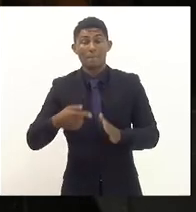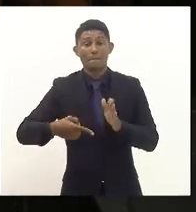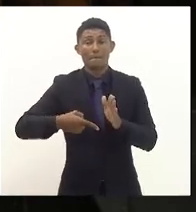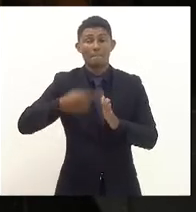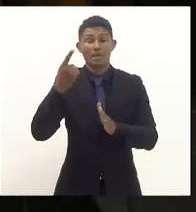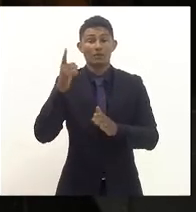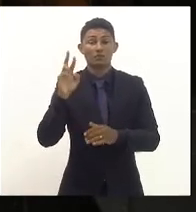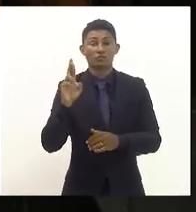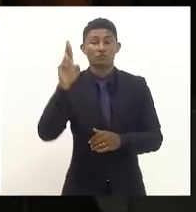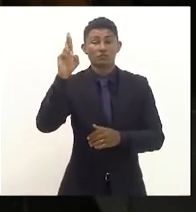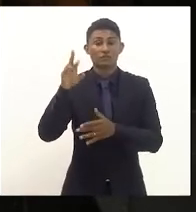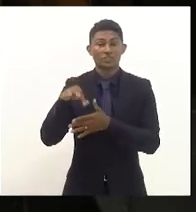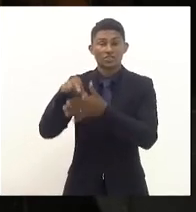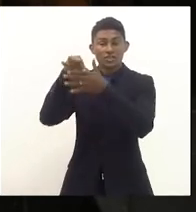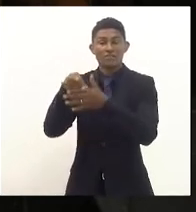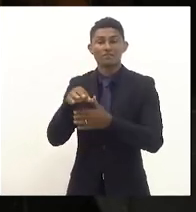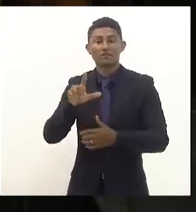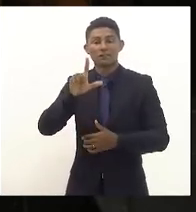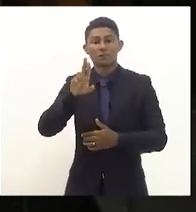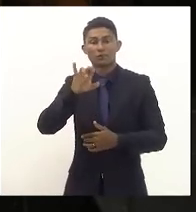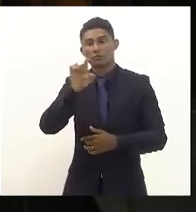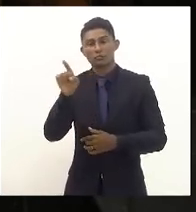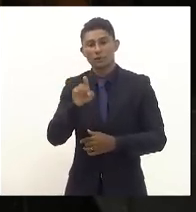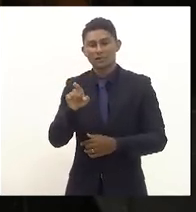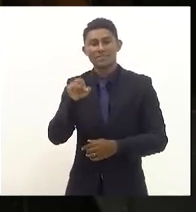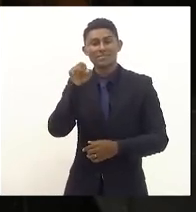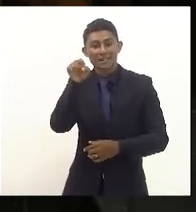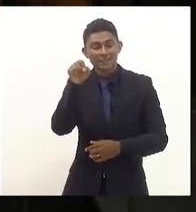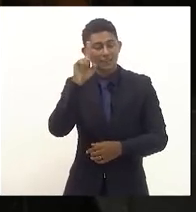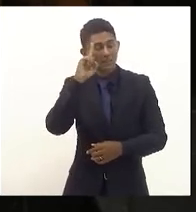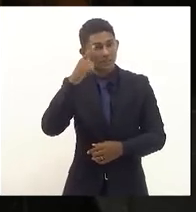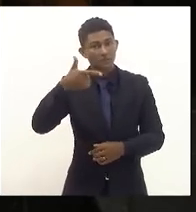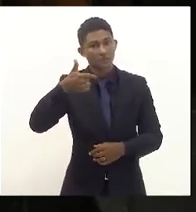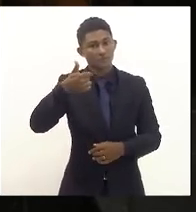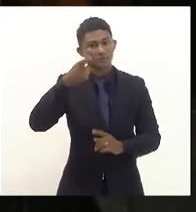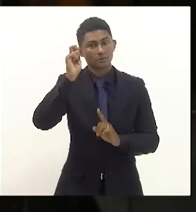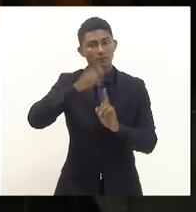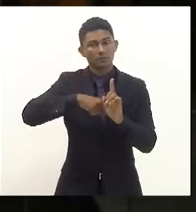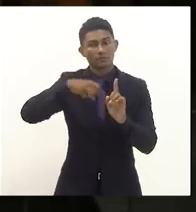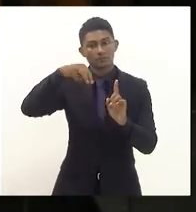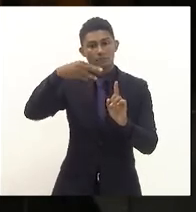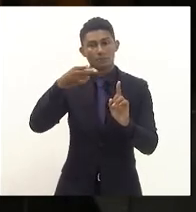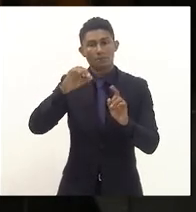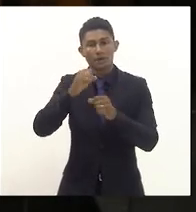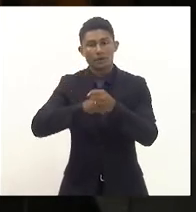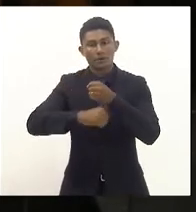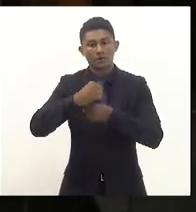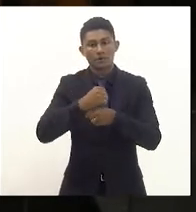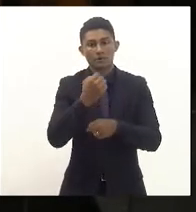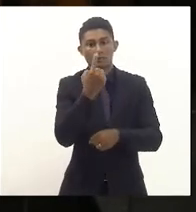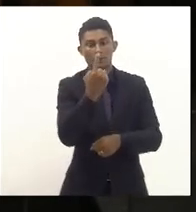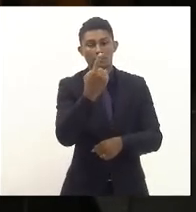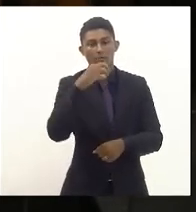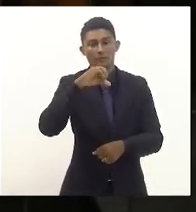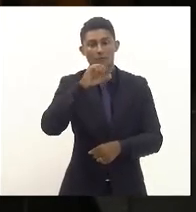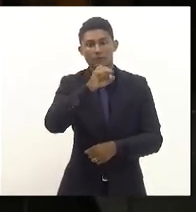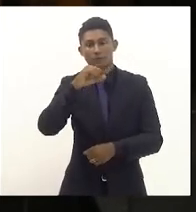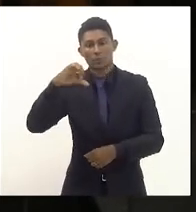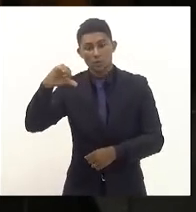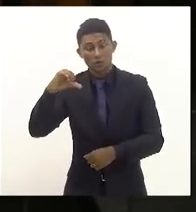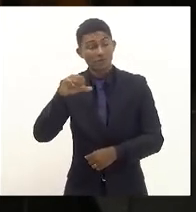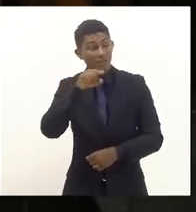Senhor me deu posso esse o na verdade no dia doze de maio de 1999 eu estava lá